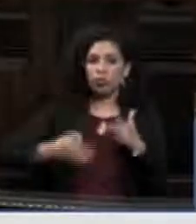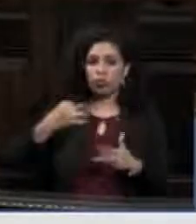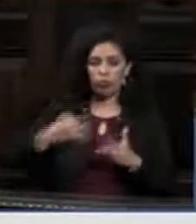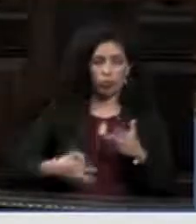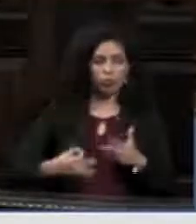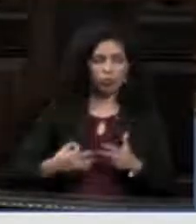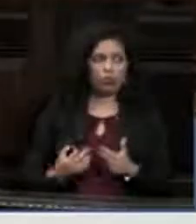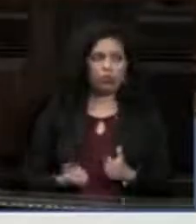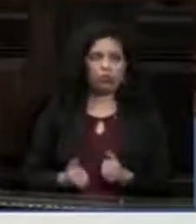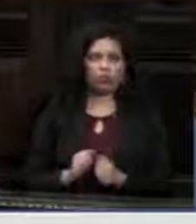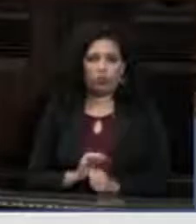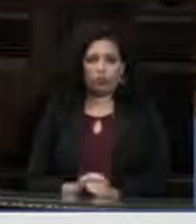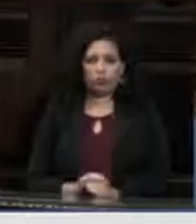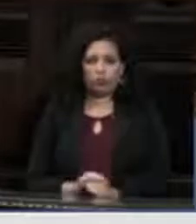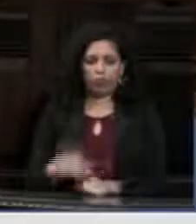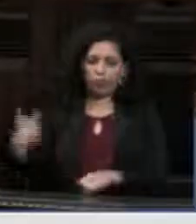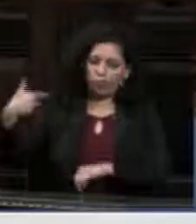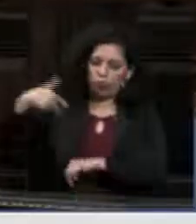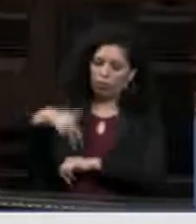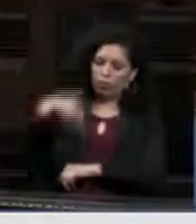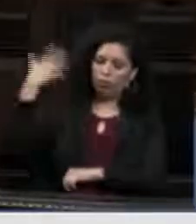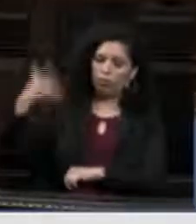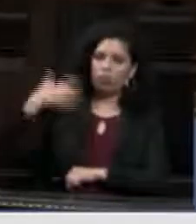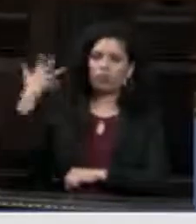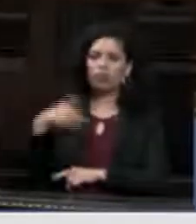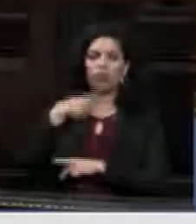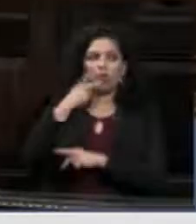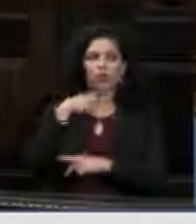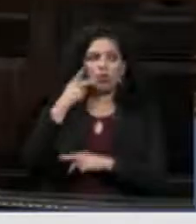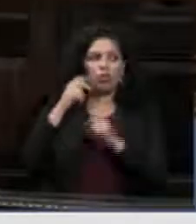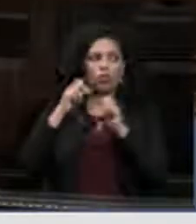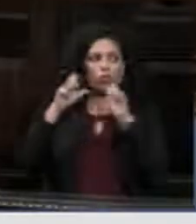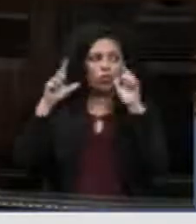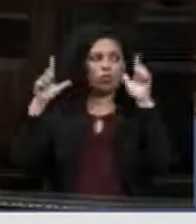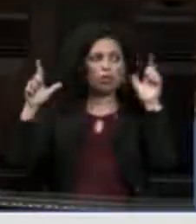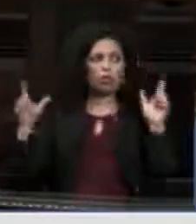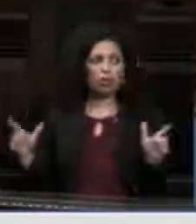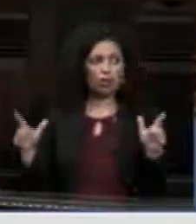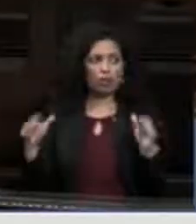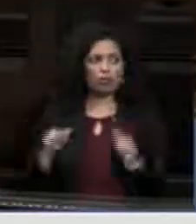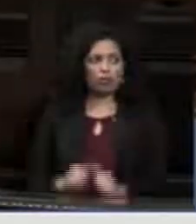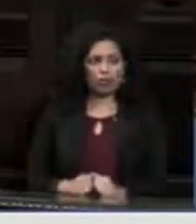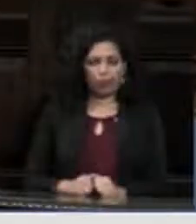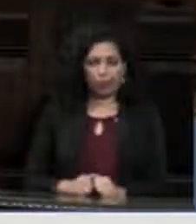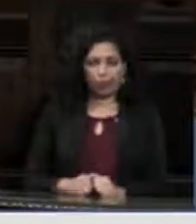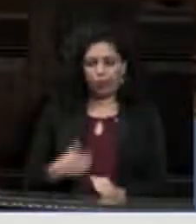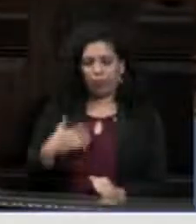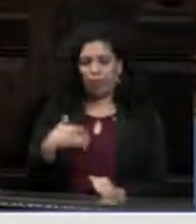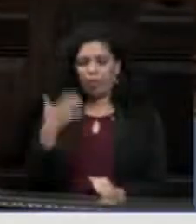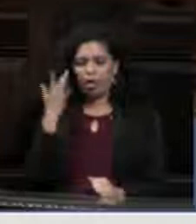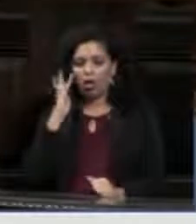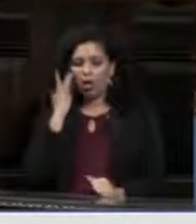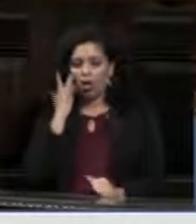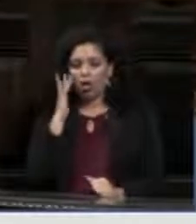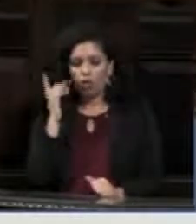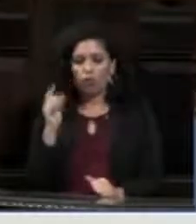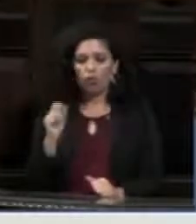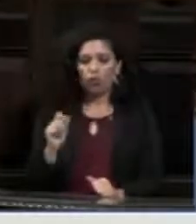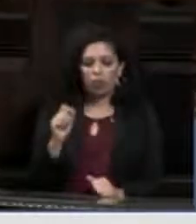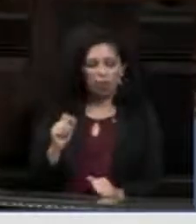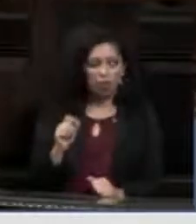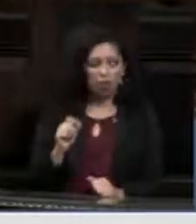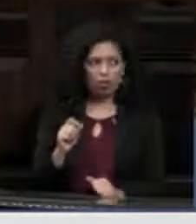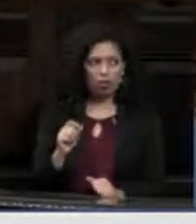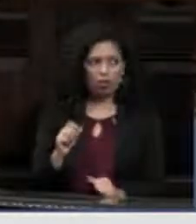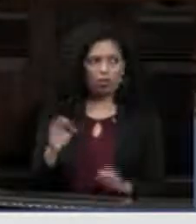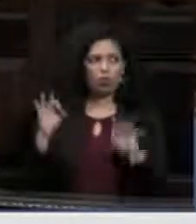hoje, senhor presidente, para esclarecer a minha posição sobre isso, como eu vejo essa situação dos salários, especialmente